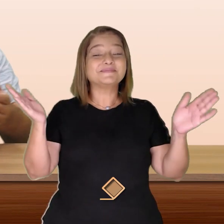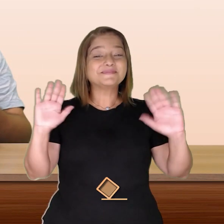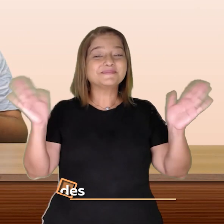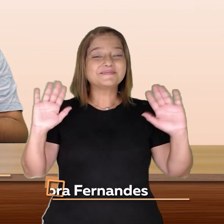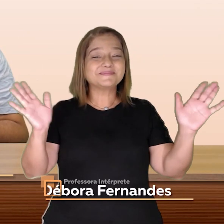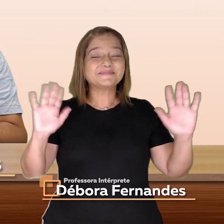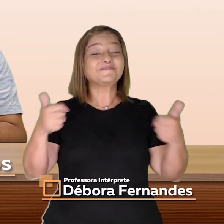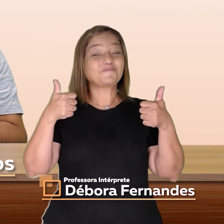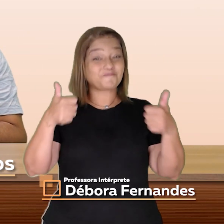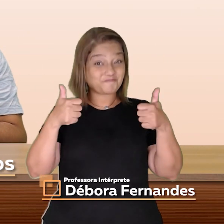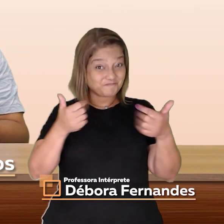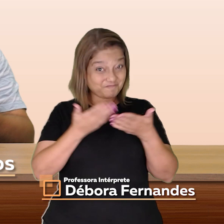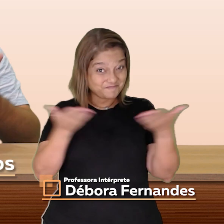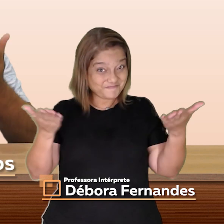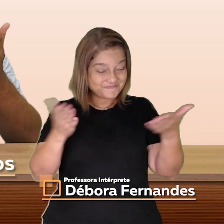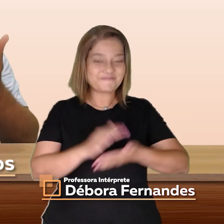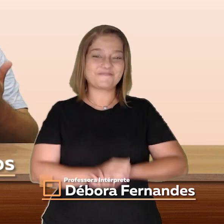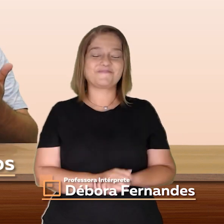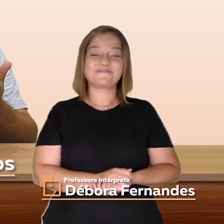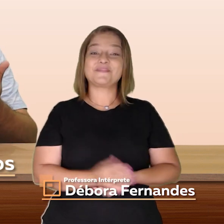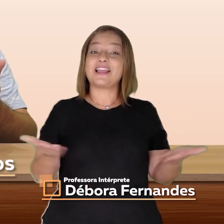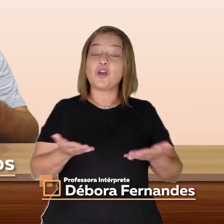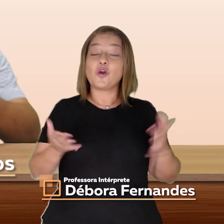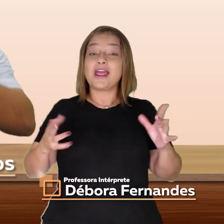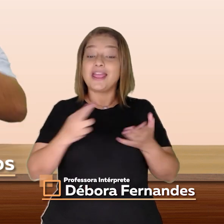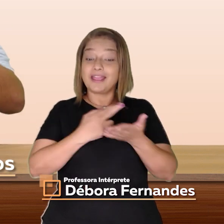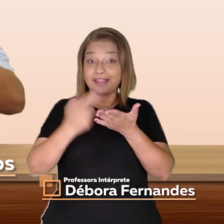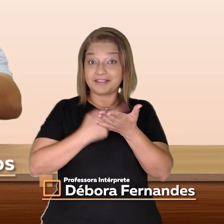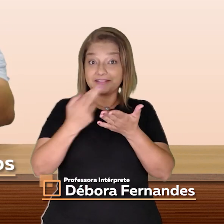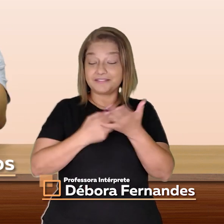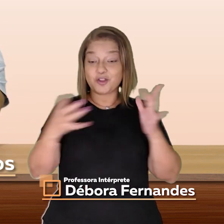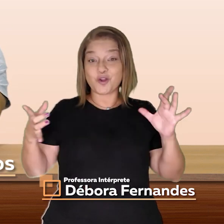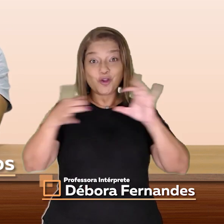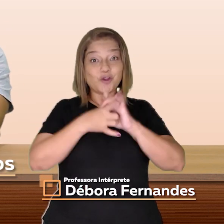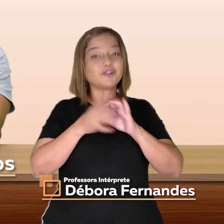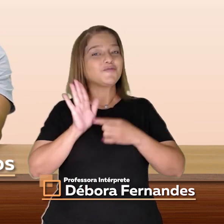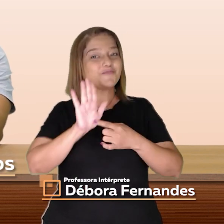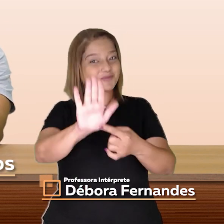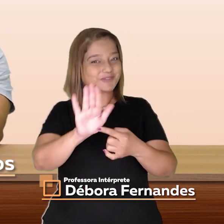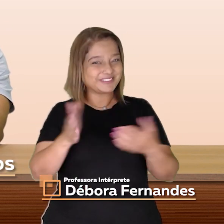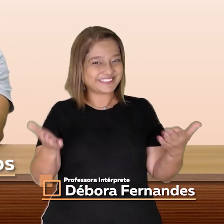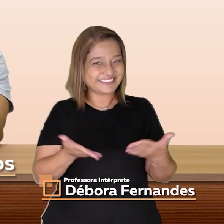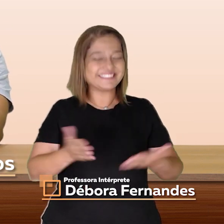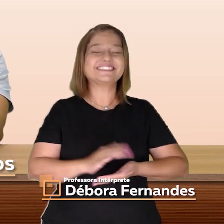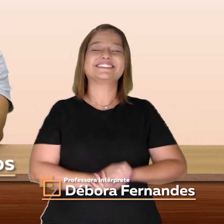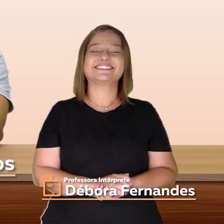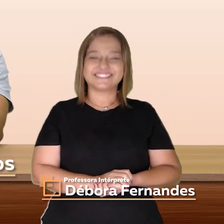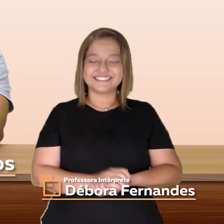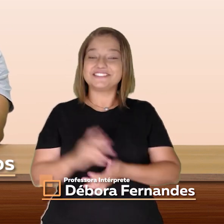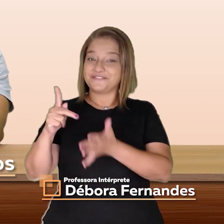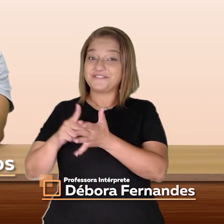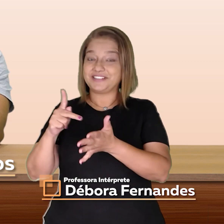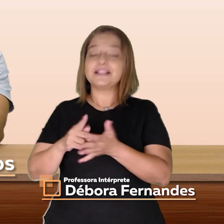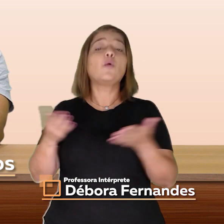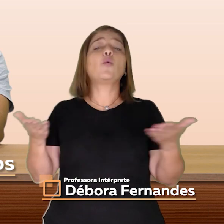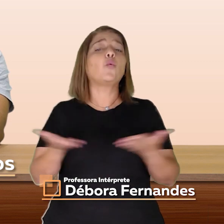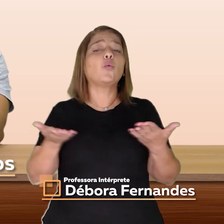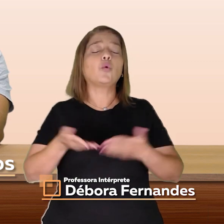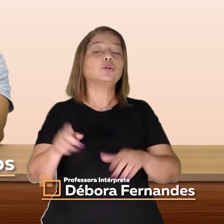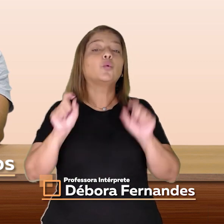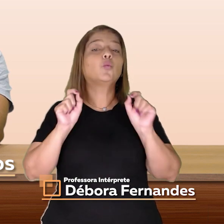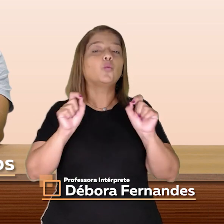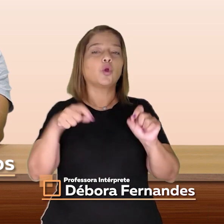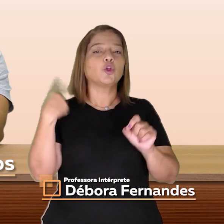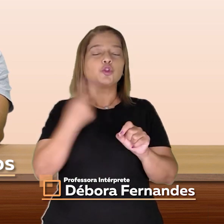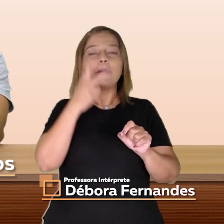Olá, pessoal, tudo bem com vocês? O Revista em Conexão está chegando na sua telinha. Isso mesmo, pessoal. E no programa de